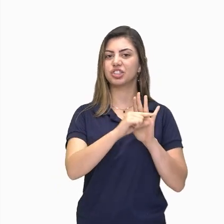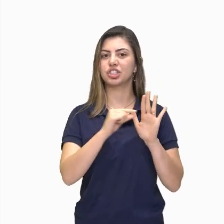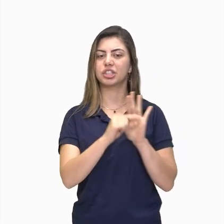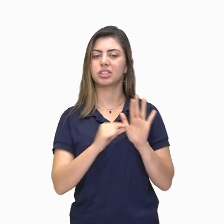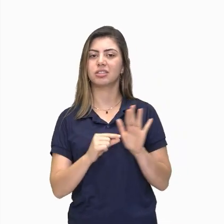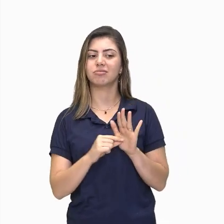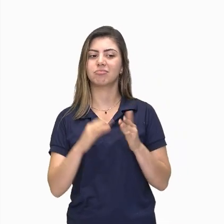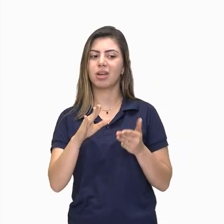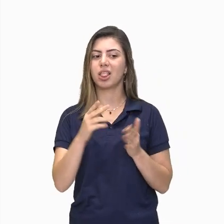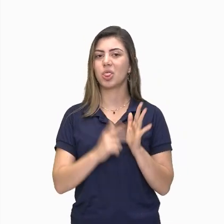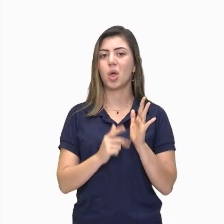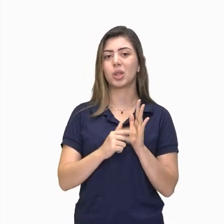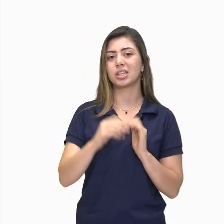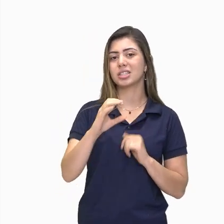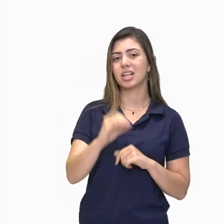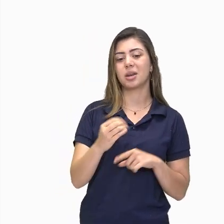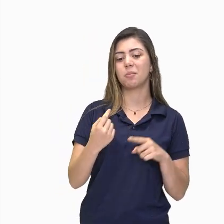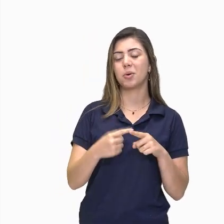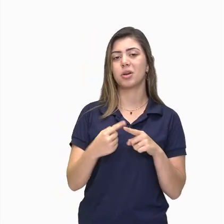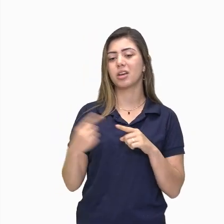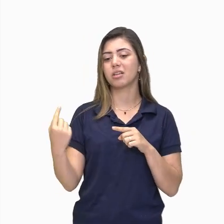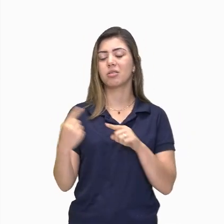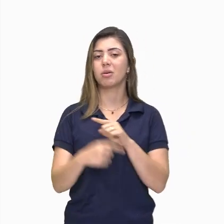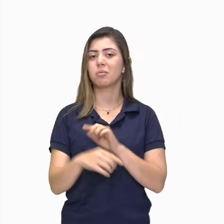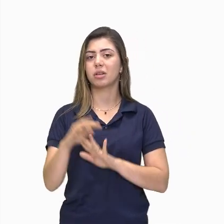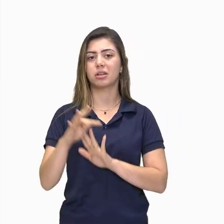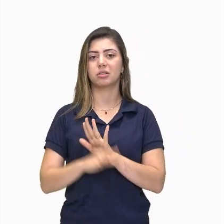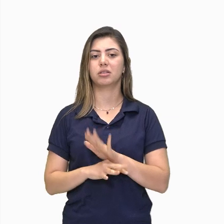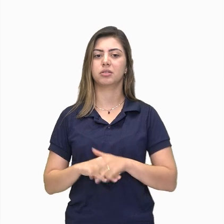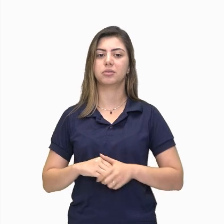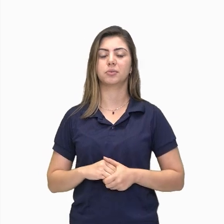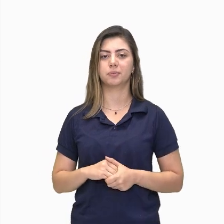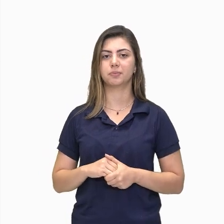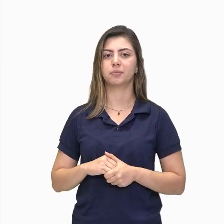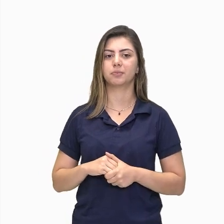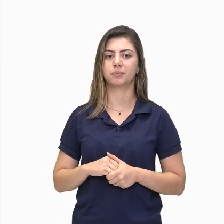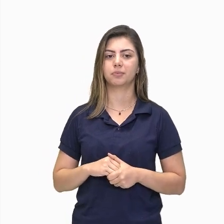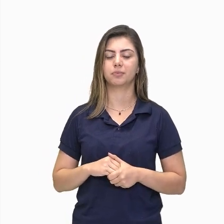vai receber nota 0, porque ele é considerado um texto insuficiente, ok?